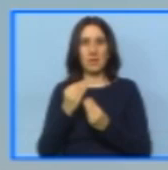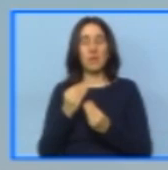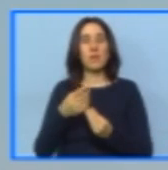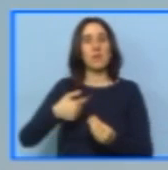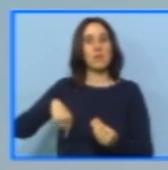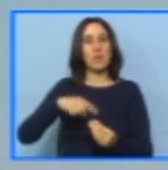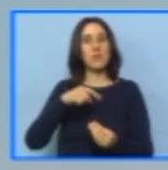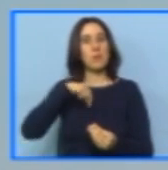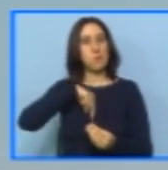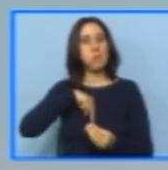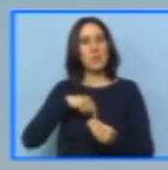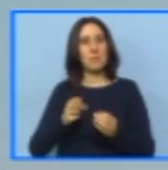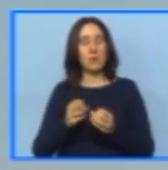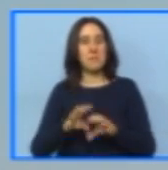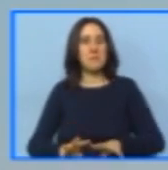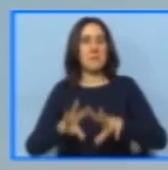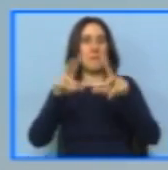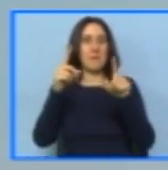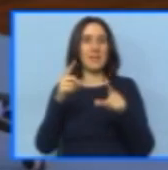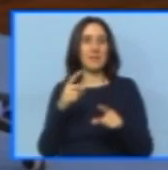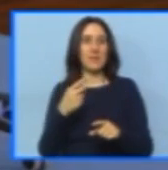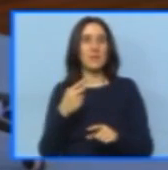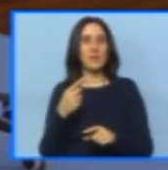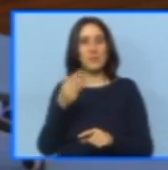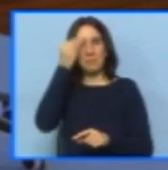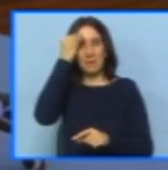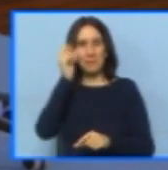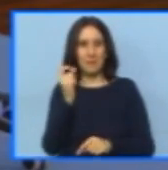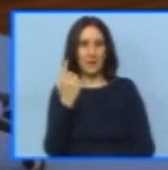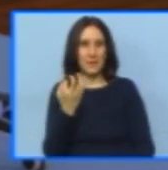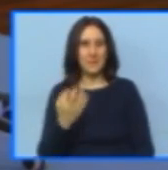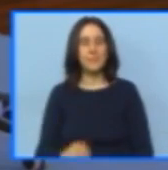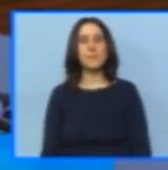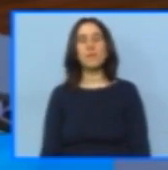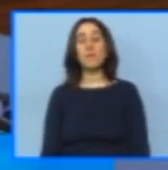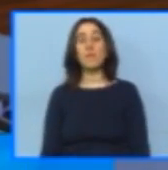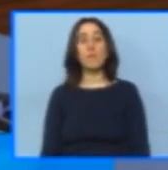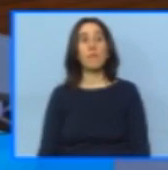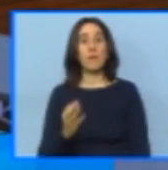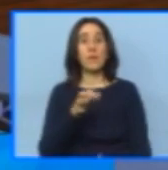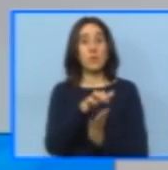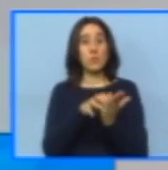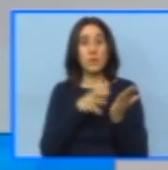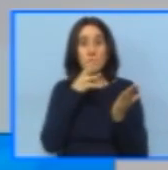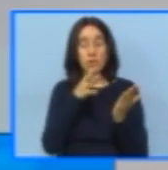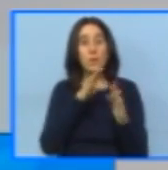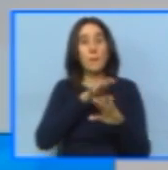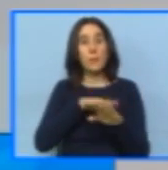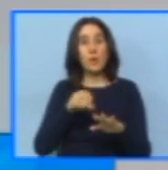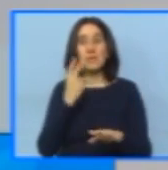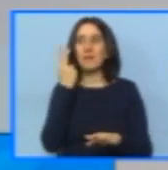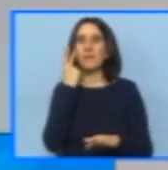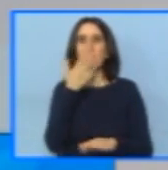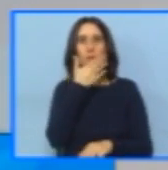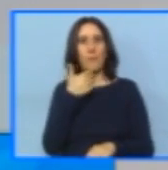também crescer como os primeiros discípulos cresceram. Aliás, o texto diz no fim que por causa deles viverem dessa maneira tão bela,